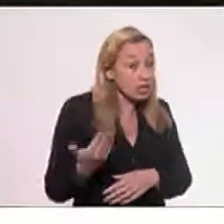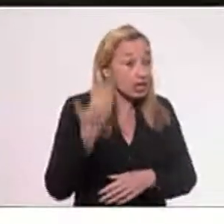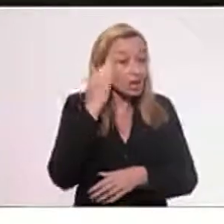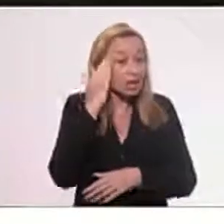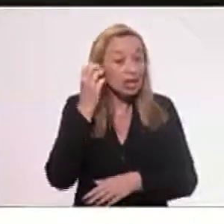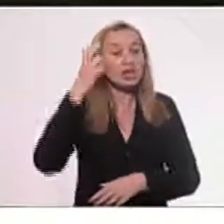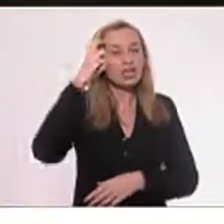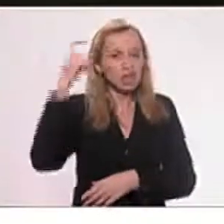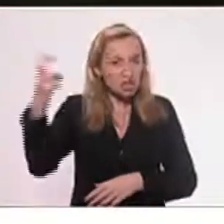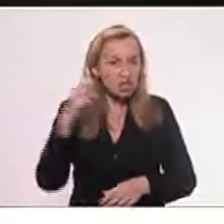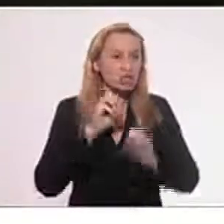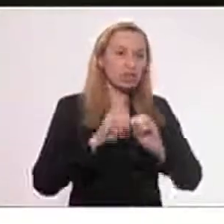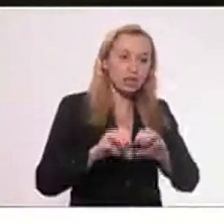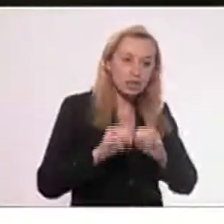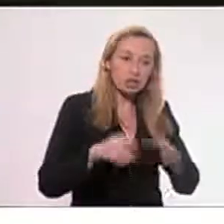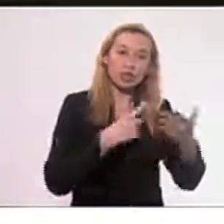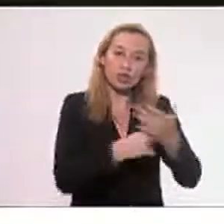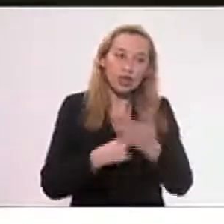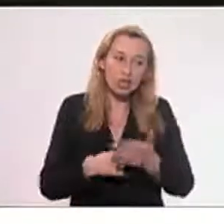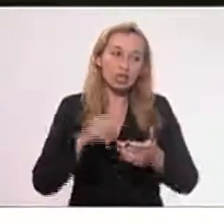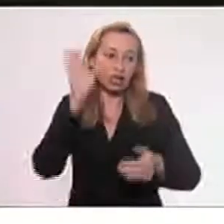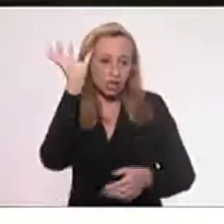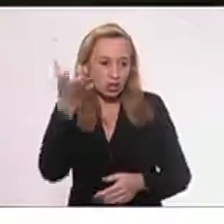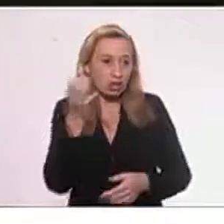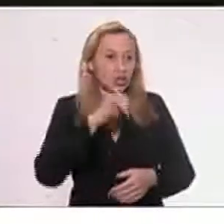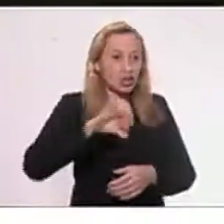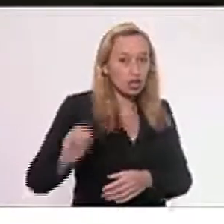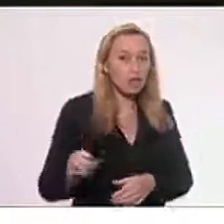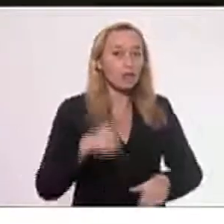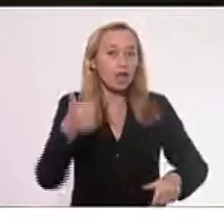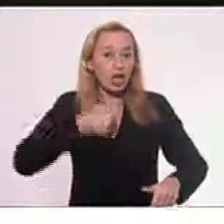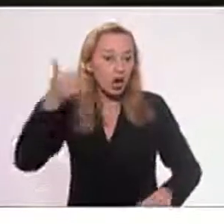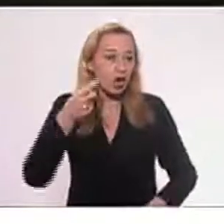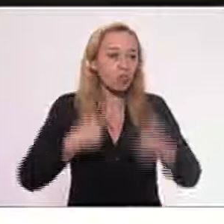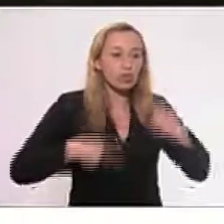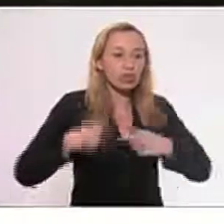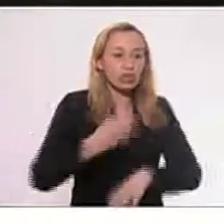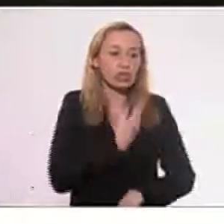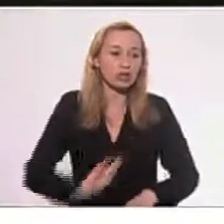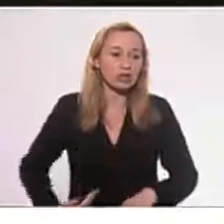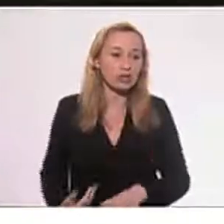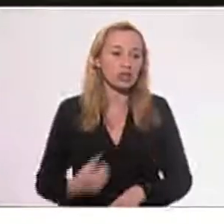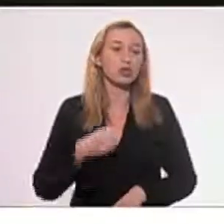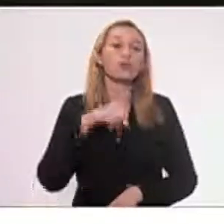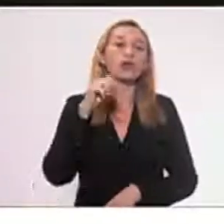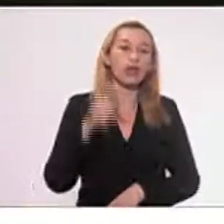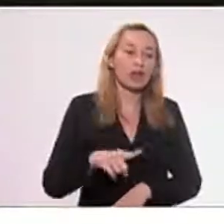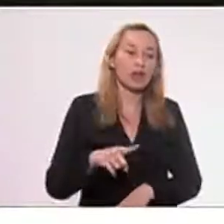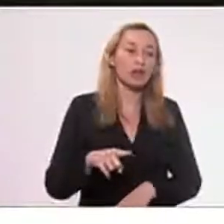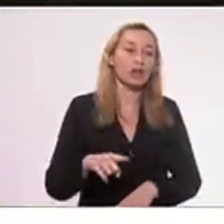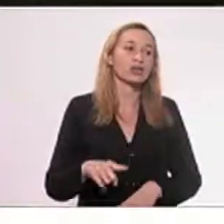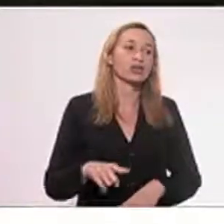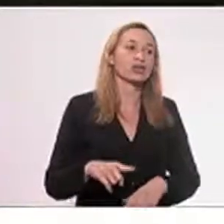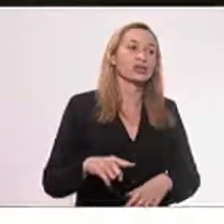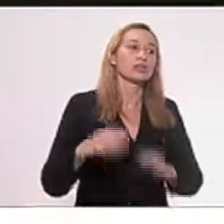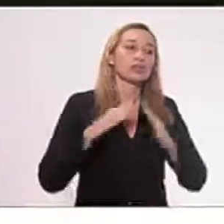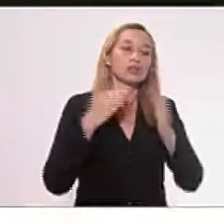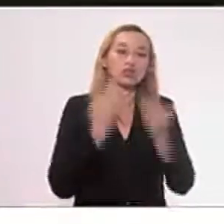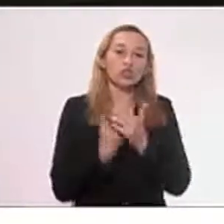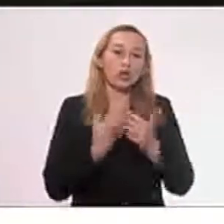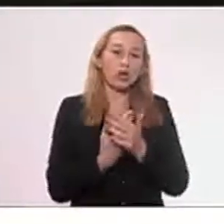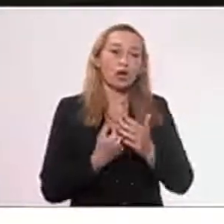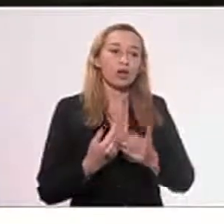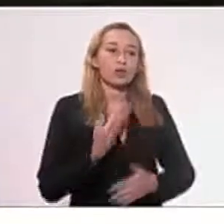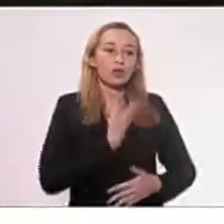e educação e prevenção que resolve isso a melhor política de segurança pública médico e longo prazo é uma escola pública de